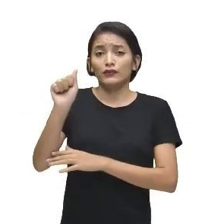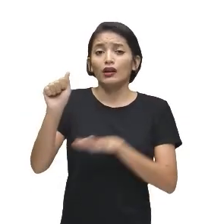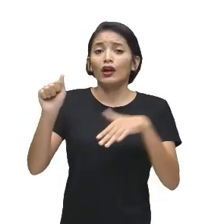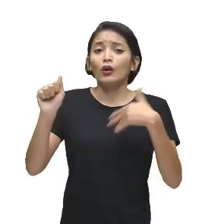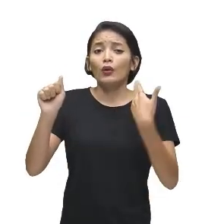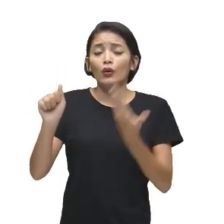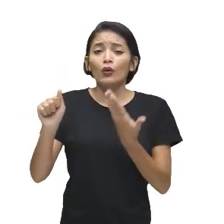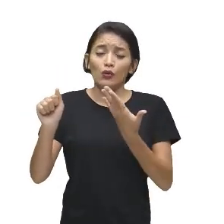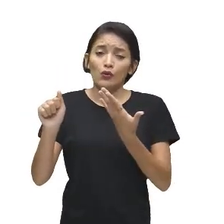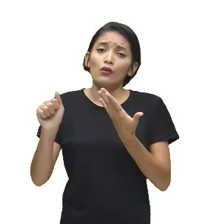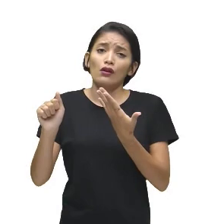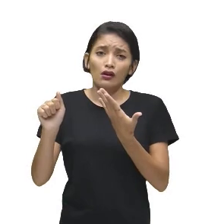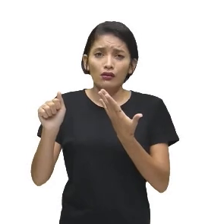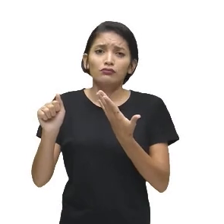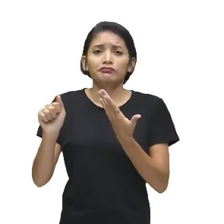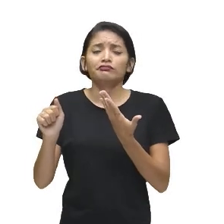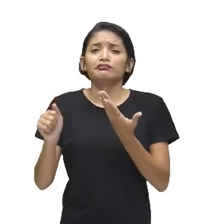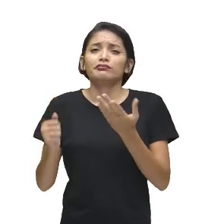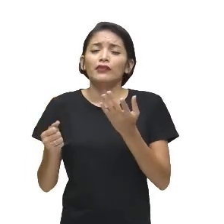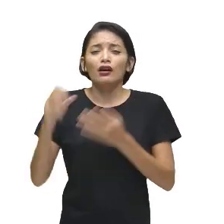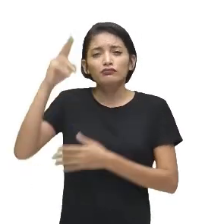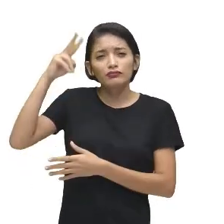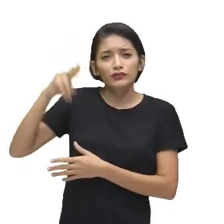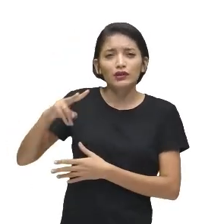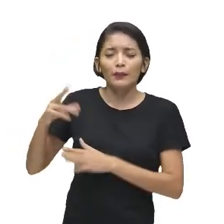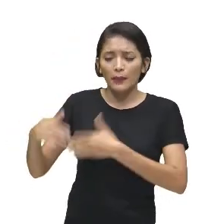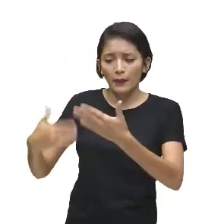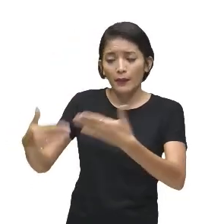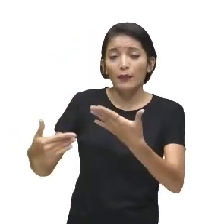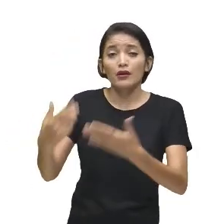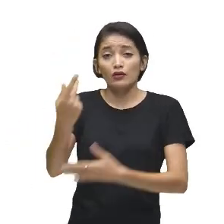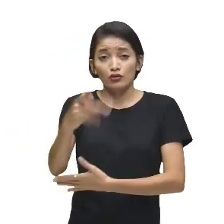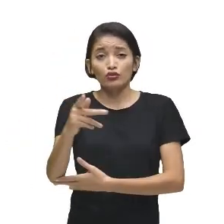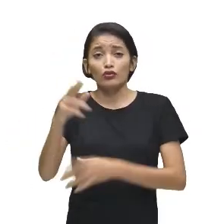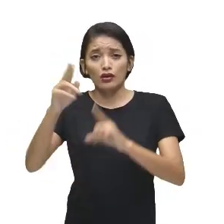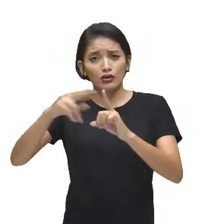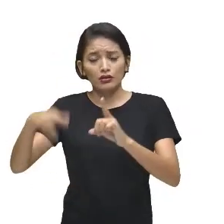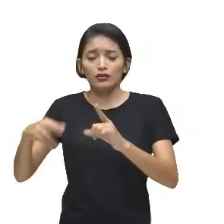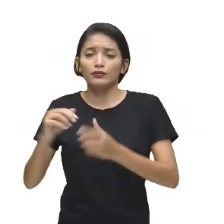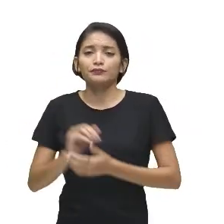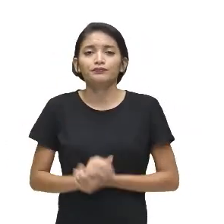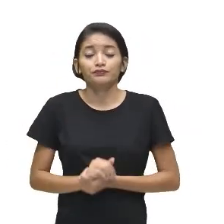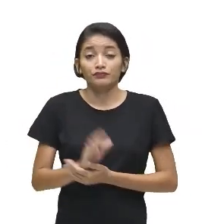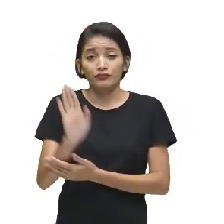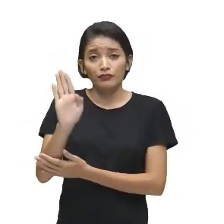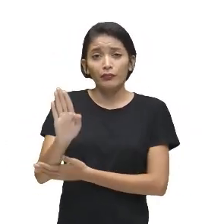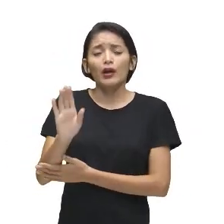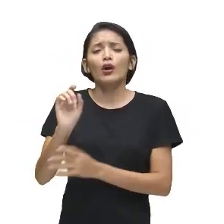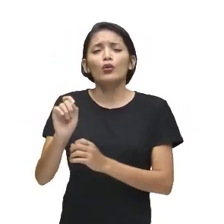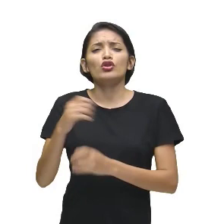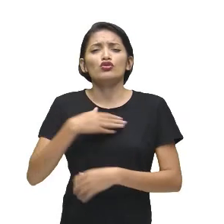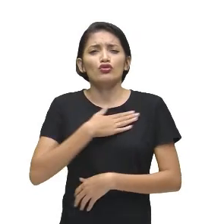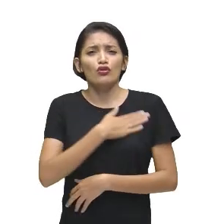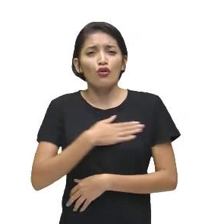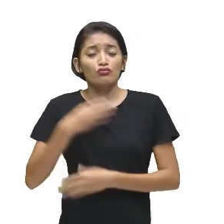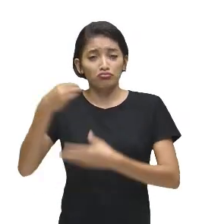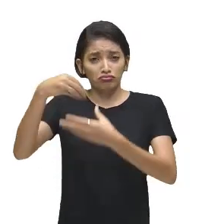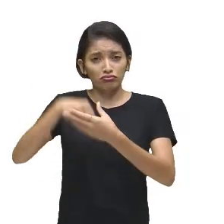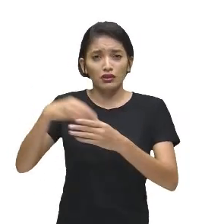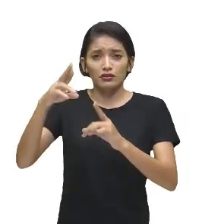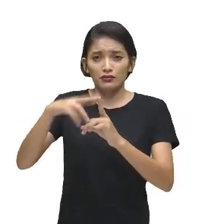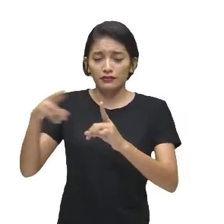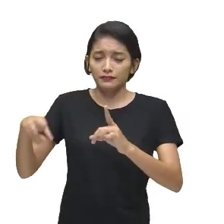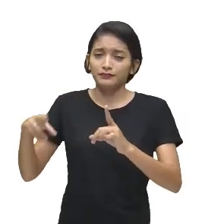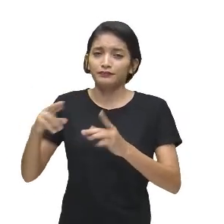da sua religião? Letra B. O que mais você gosta da sua religião?